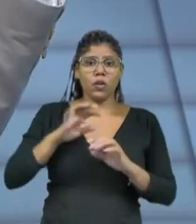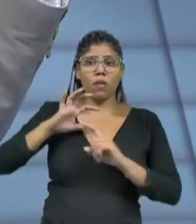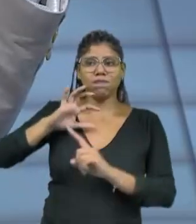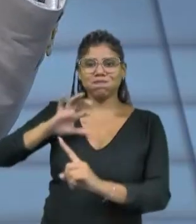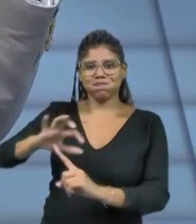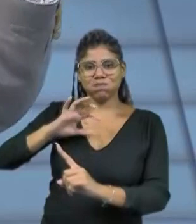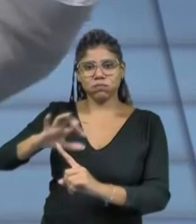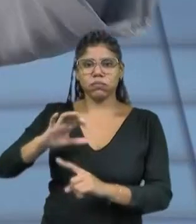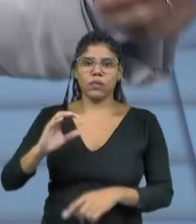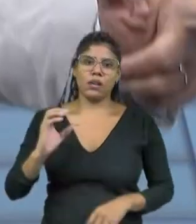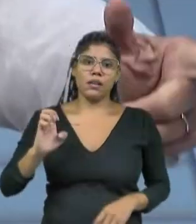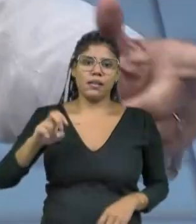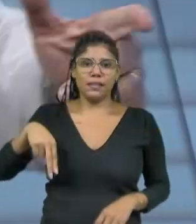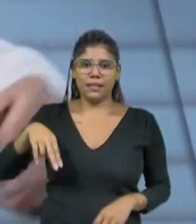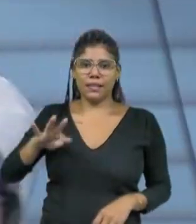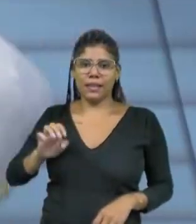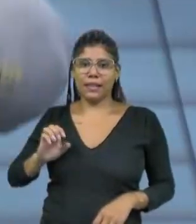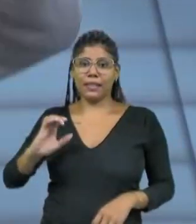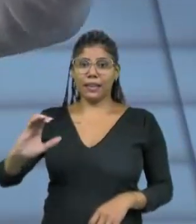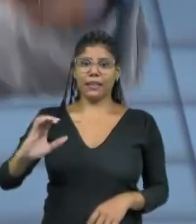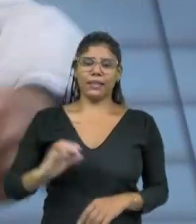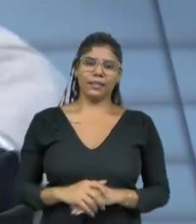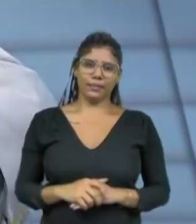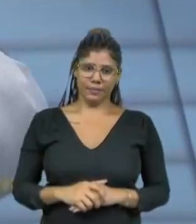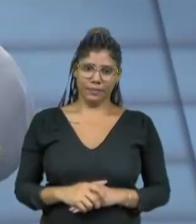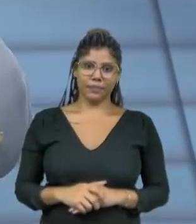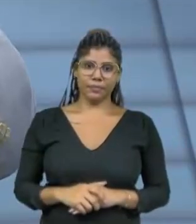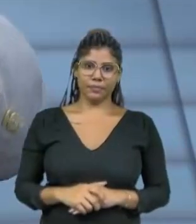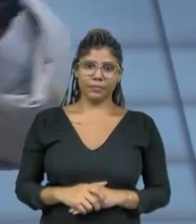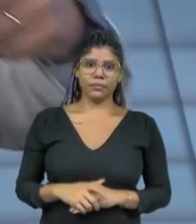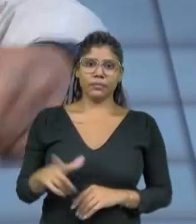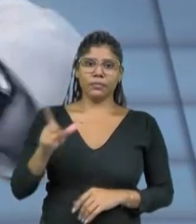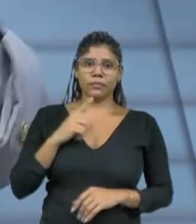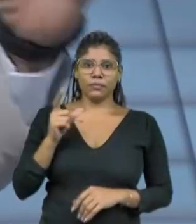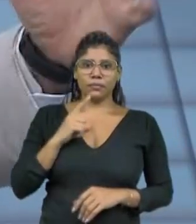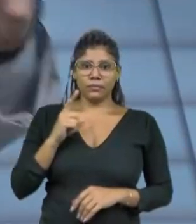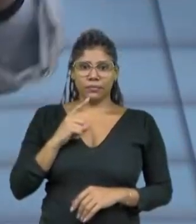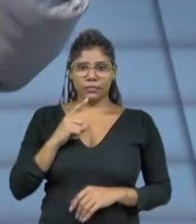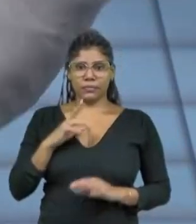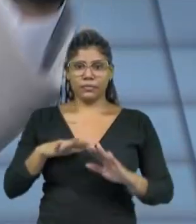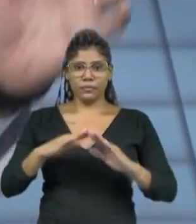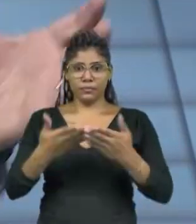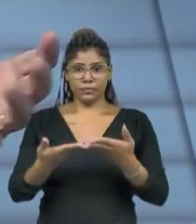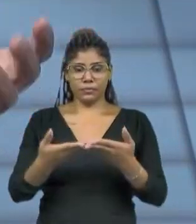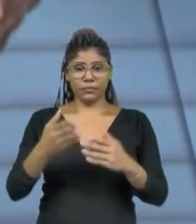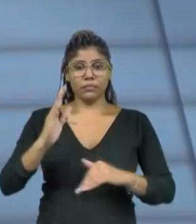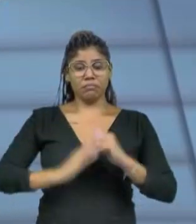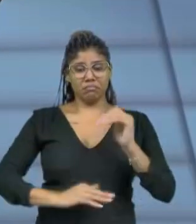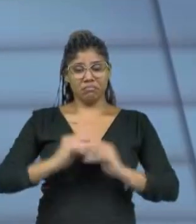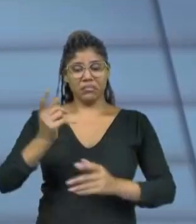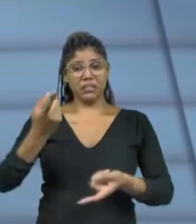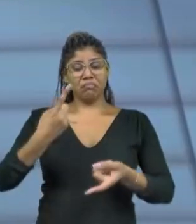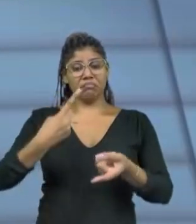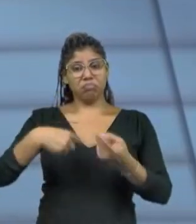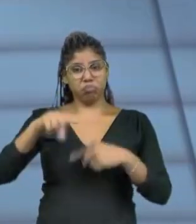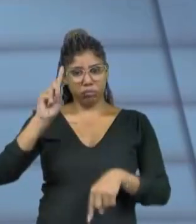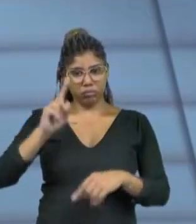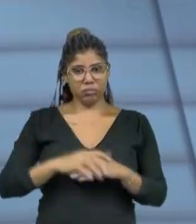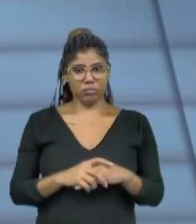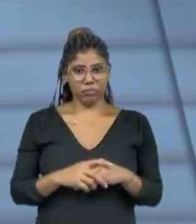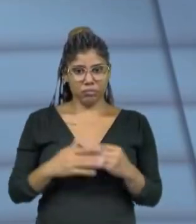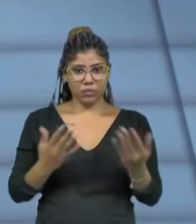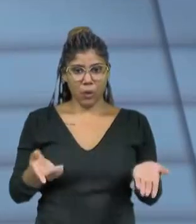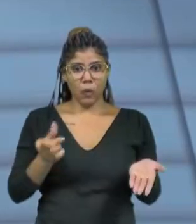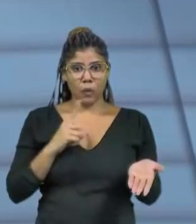Centec ainda. Exato. Na época do Ariosto. Do Ariosto lá. Que isso foi transformado em escola profissionalizante. Quer dizer, então, todo esse negócio está acontecendo. Por isso que a gente diz,